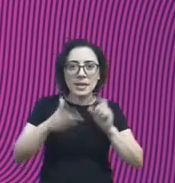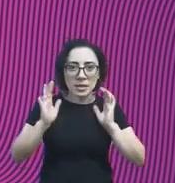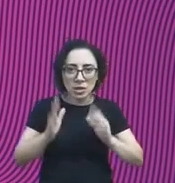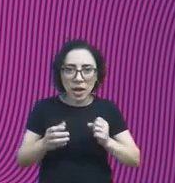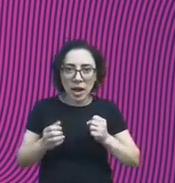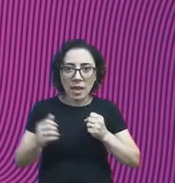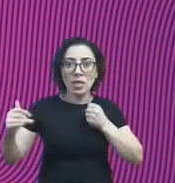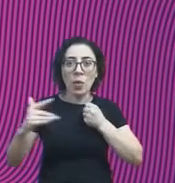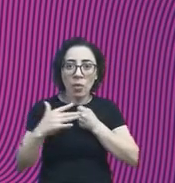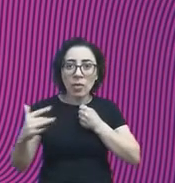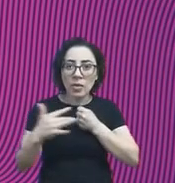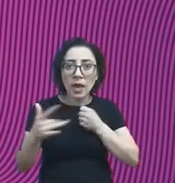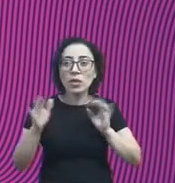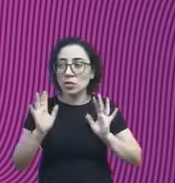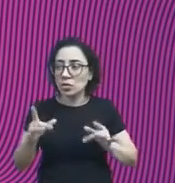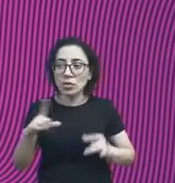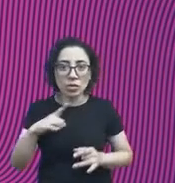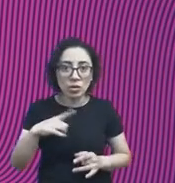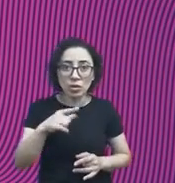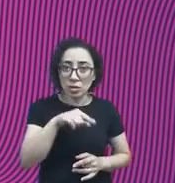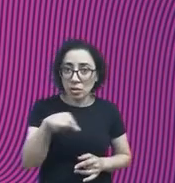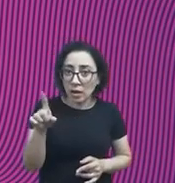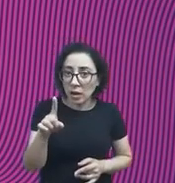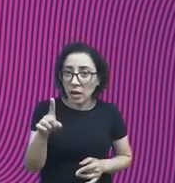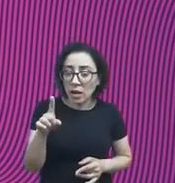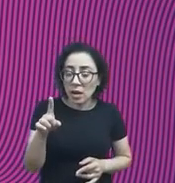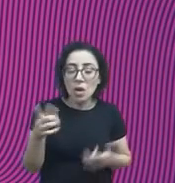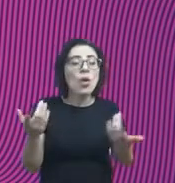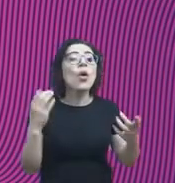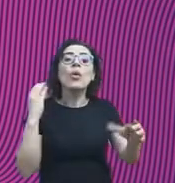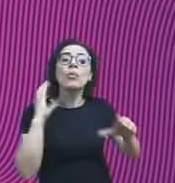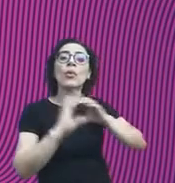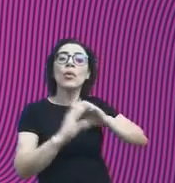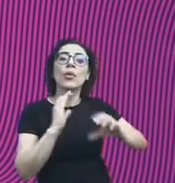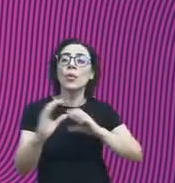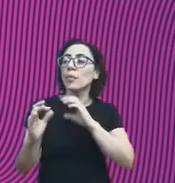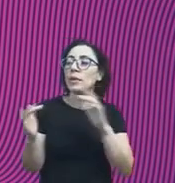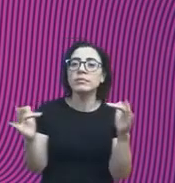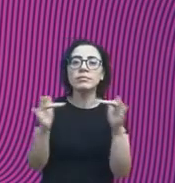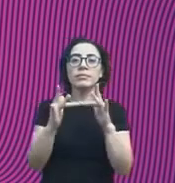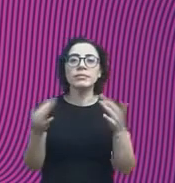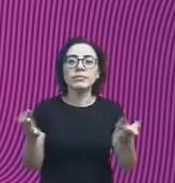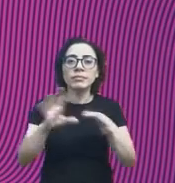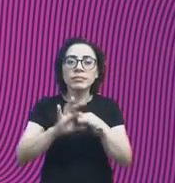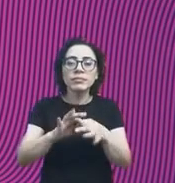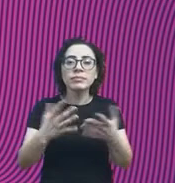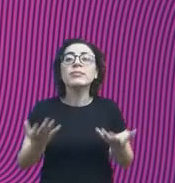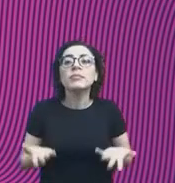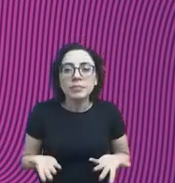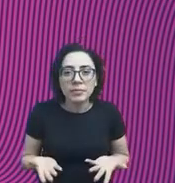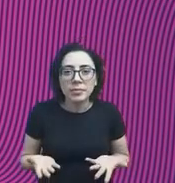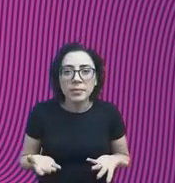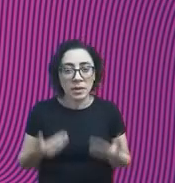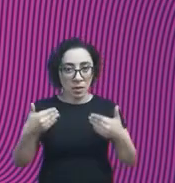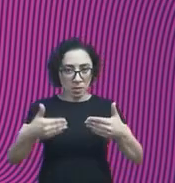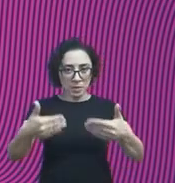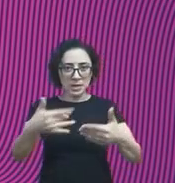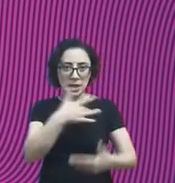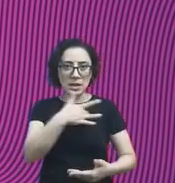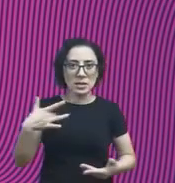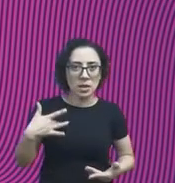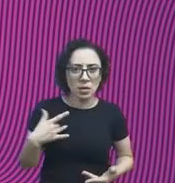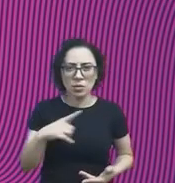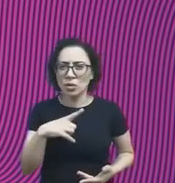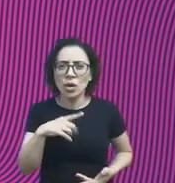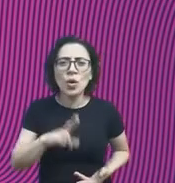é que o Ministério da Saúde organiza o seu prontuário? Estou simplificando a expressão. Então, eu